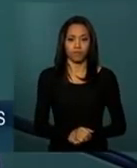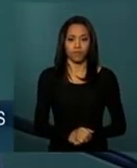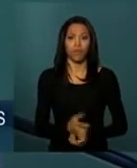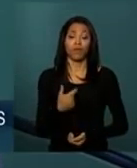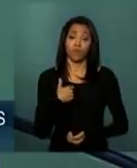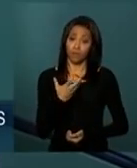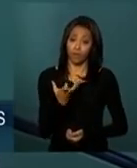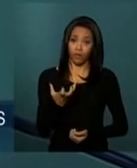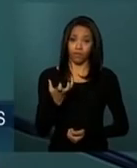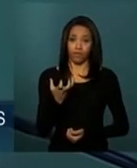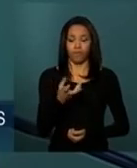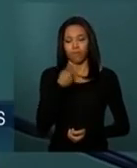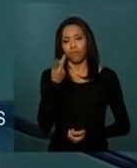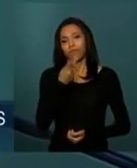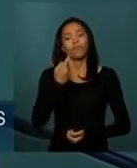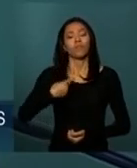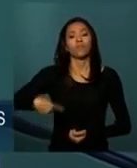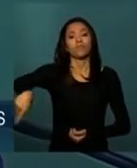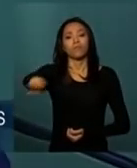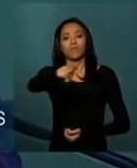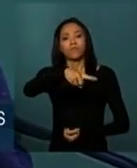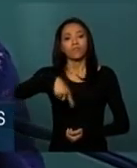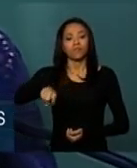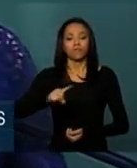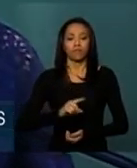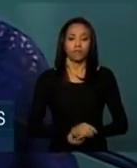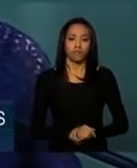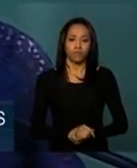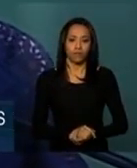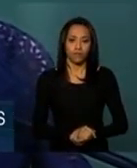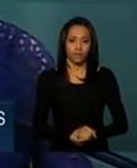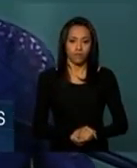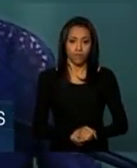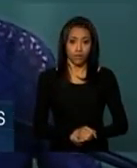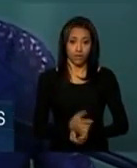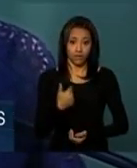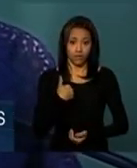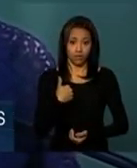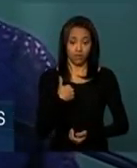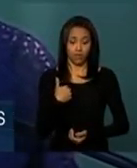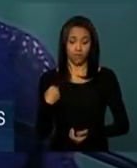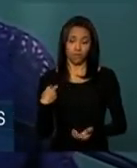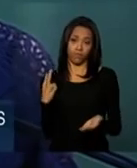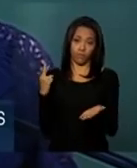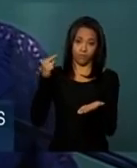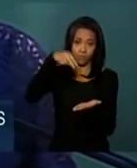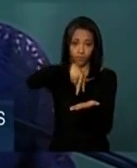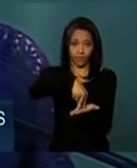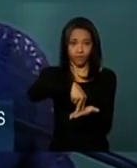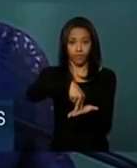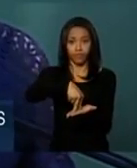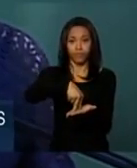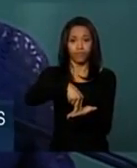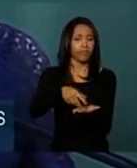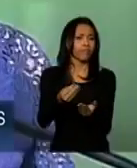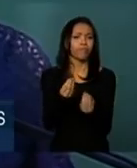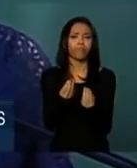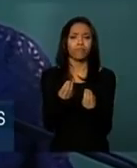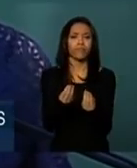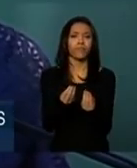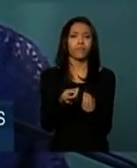quero dizer para você que eu estou aqui para